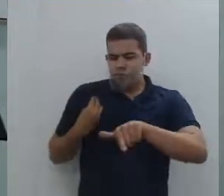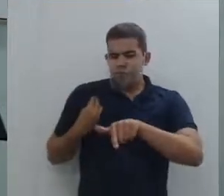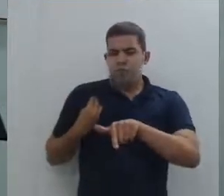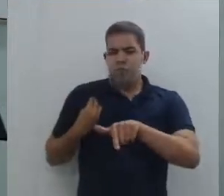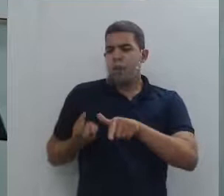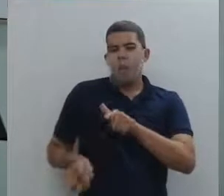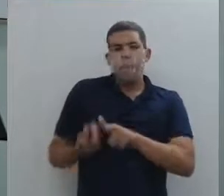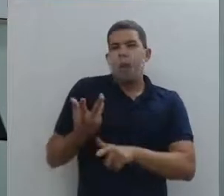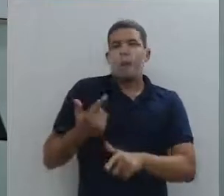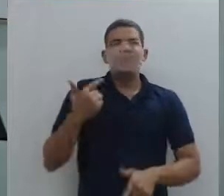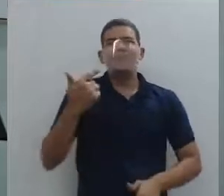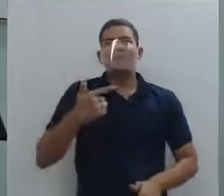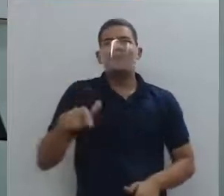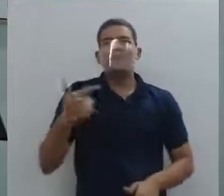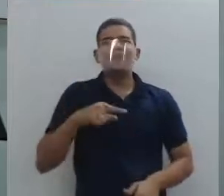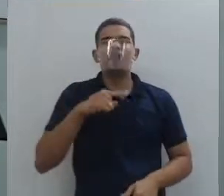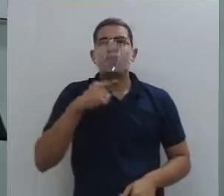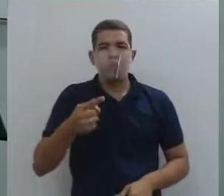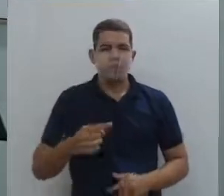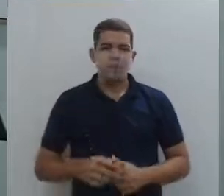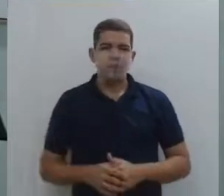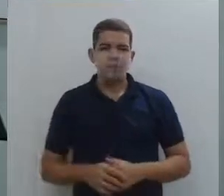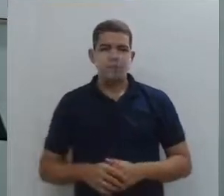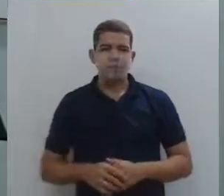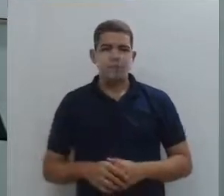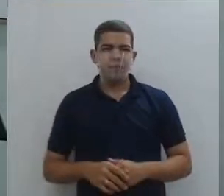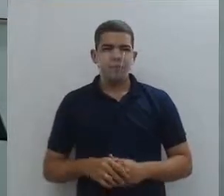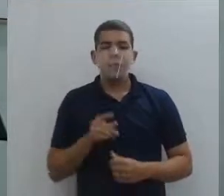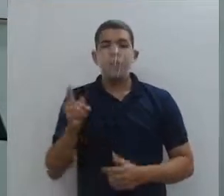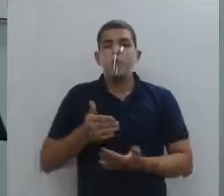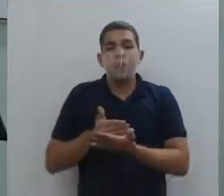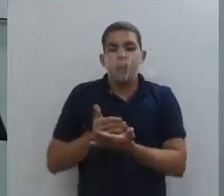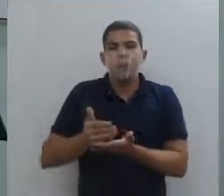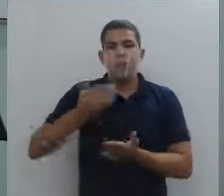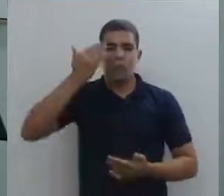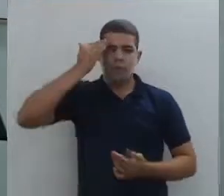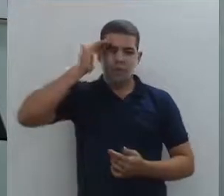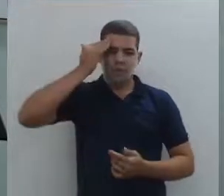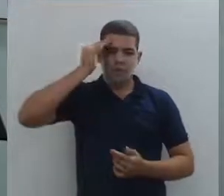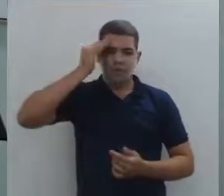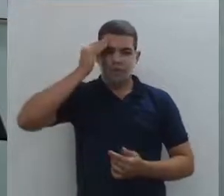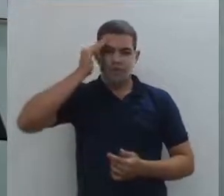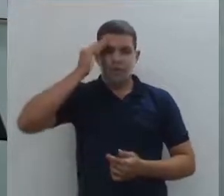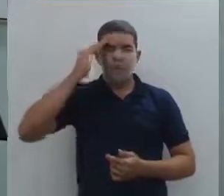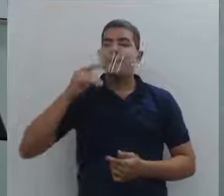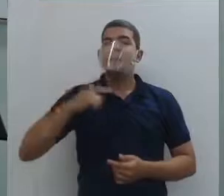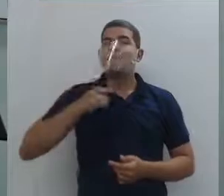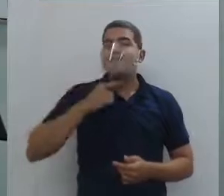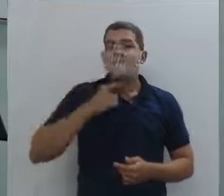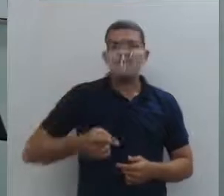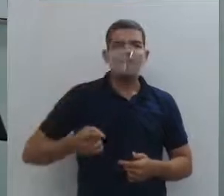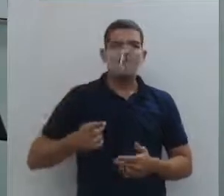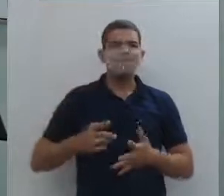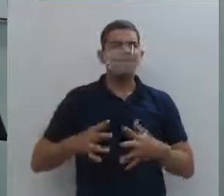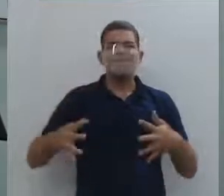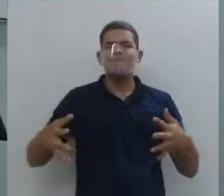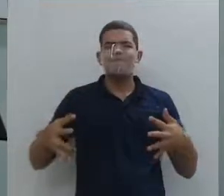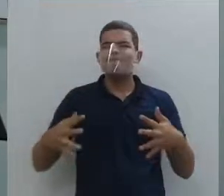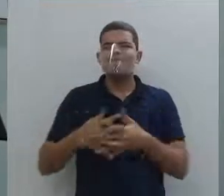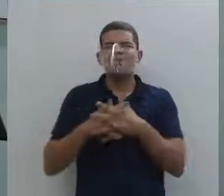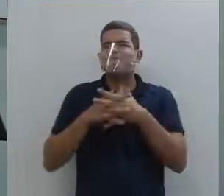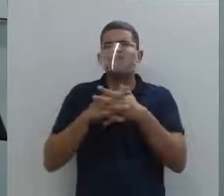uma vida. Então, ou seja, ele começou a entender que não tinha condições dessa matéria